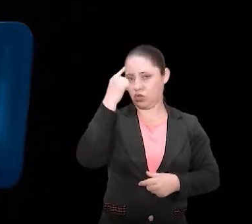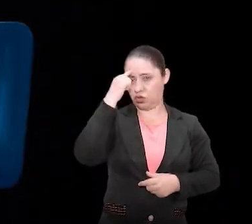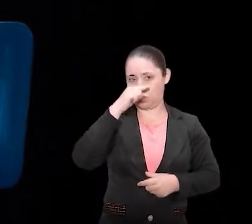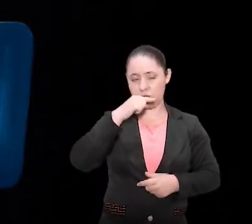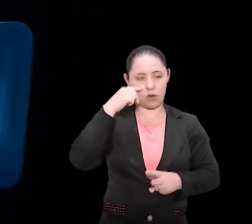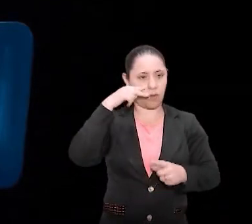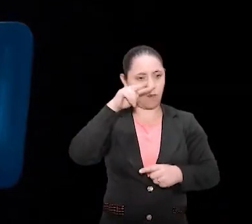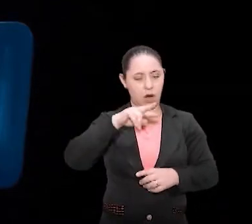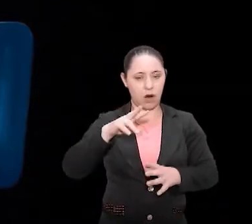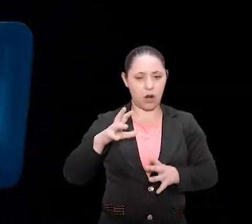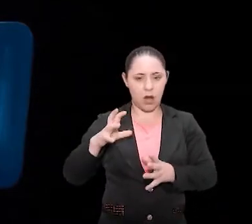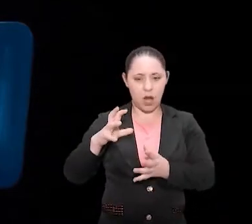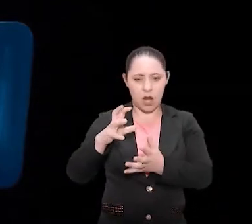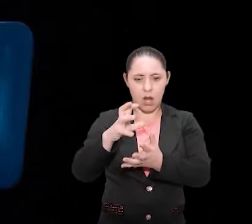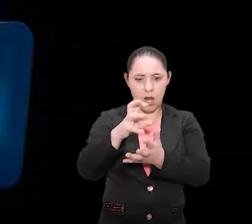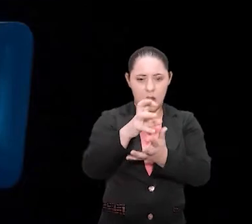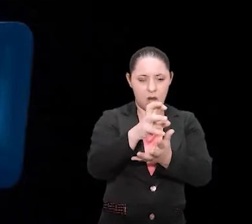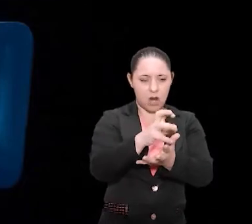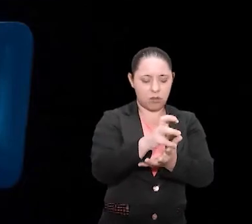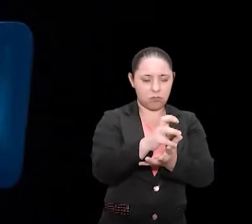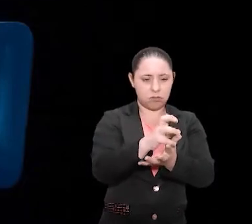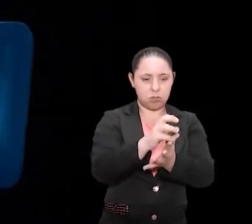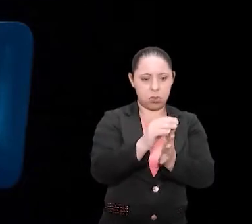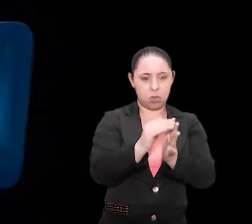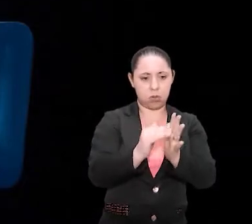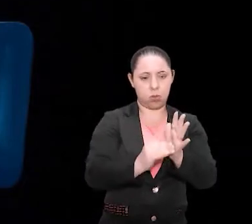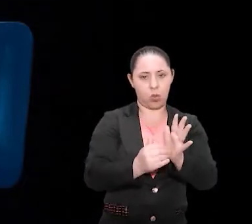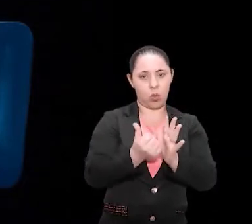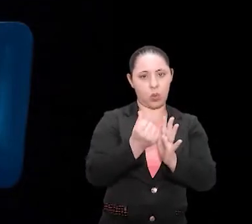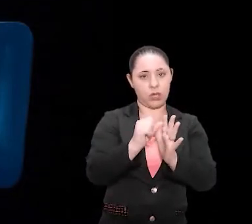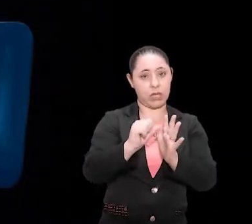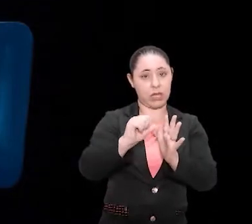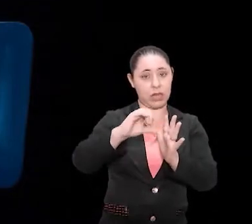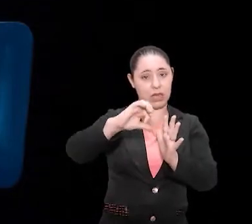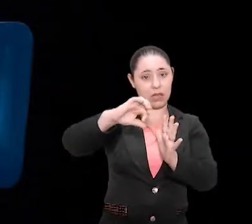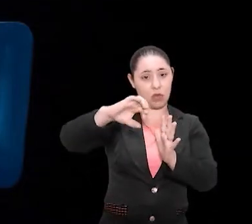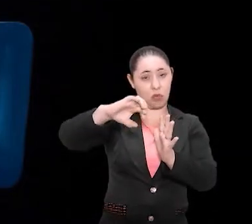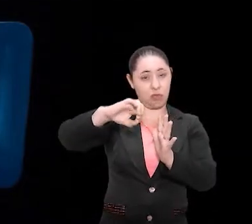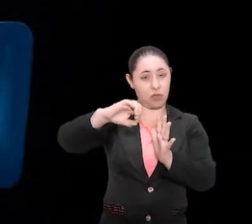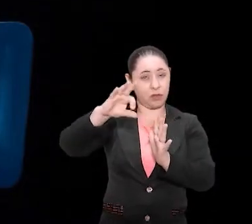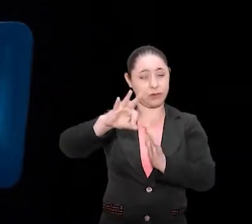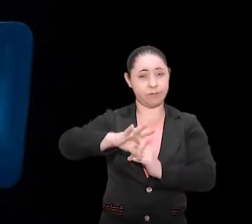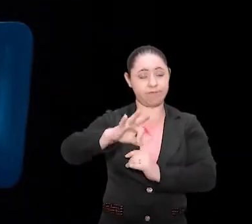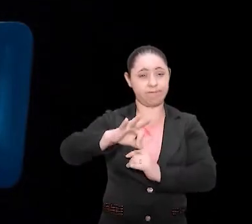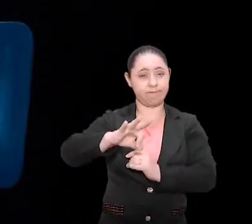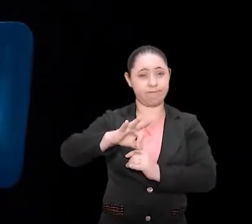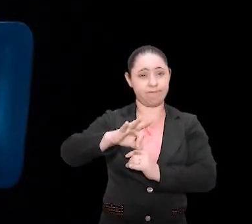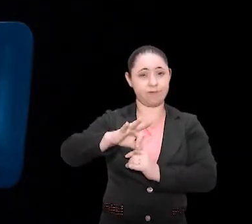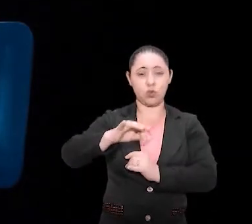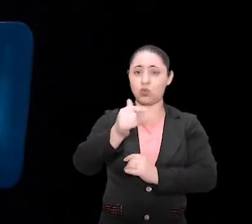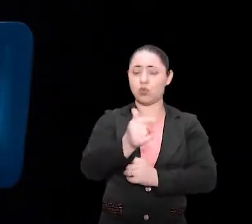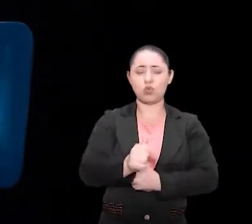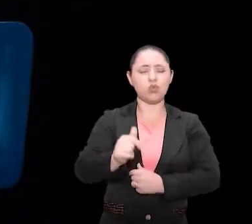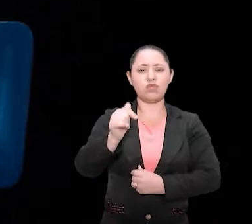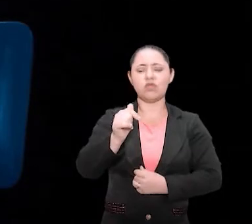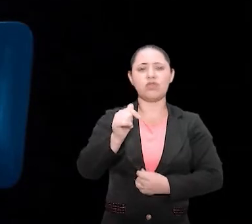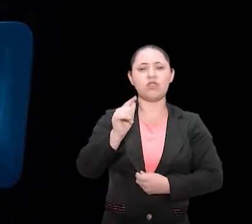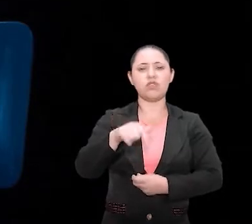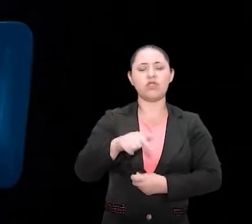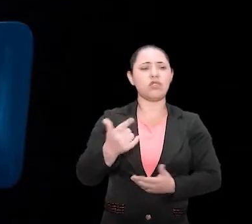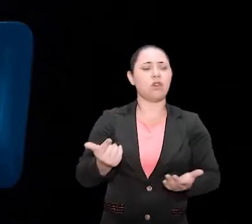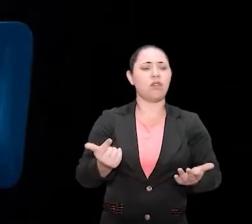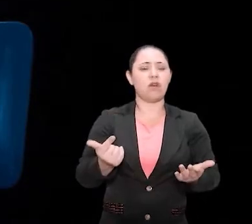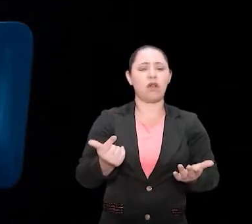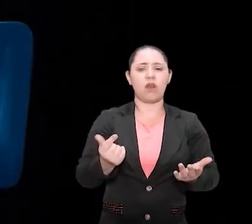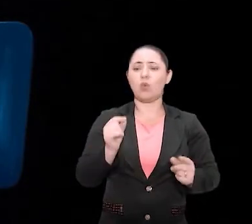a arrecadação caiu 80%, 90%, caramba! Simplesmente não existia nenhum